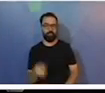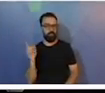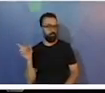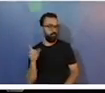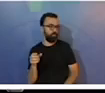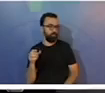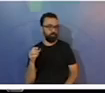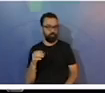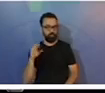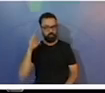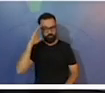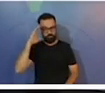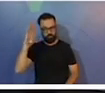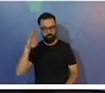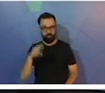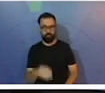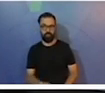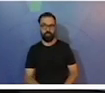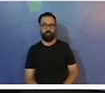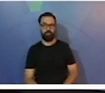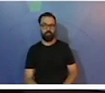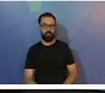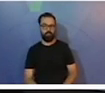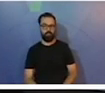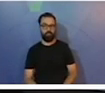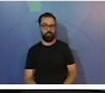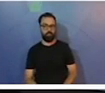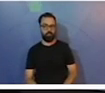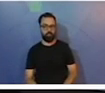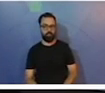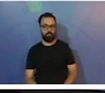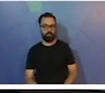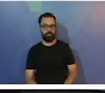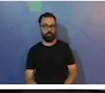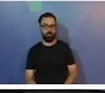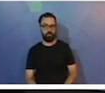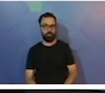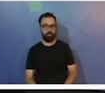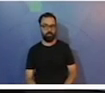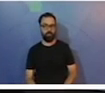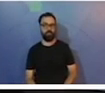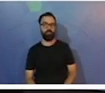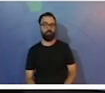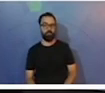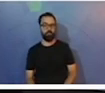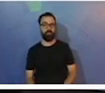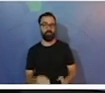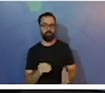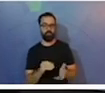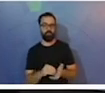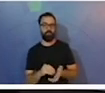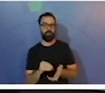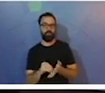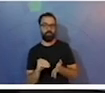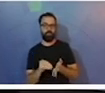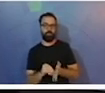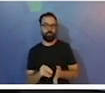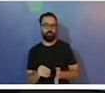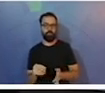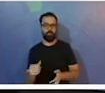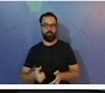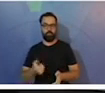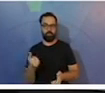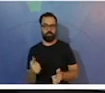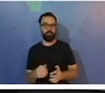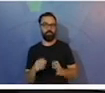a fuzileiro, ela está aqui dando alguns comandos. Vamos preencher esse nosso plano? Primeiro, ela